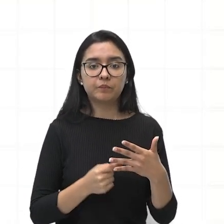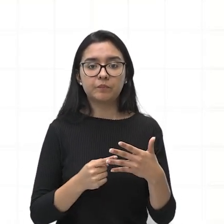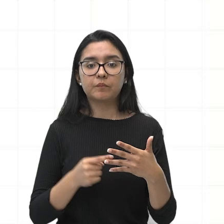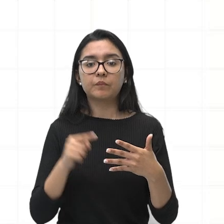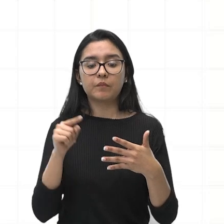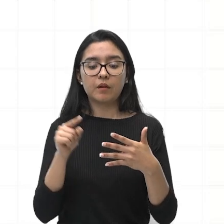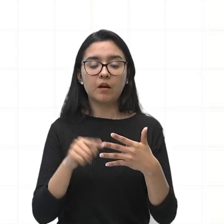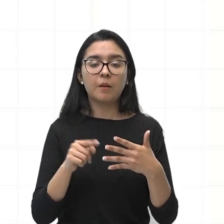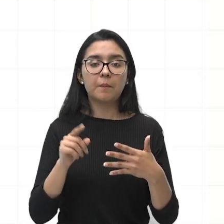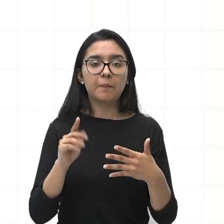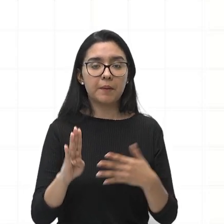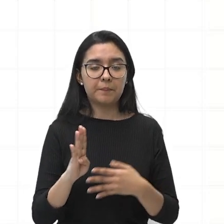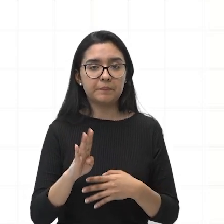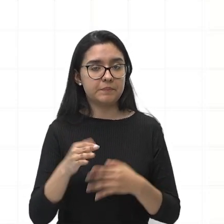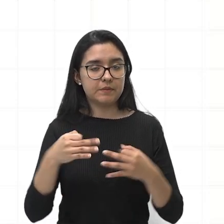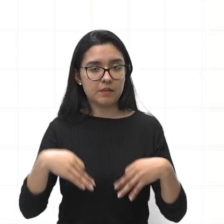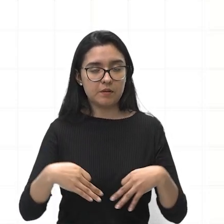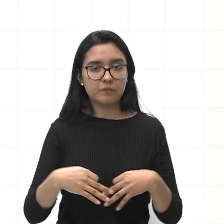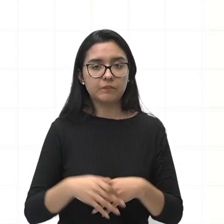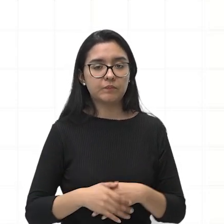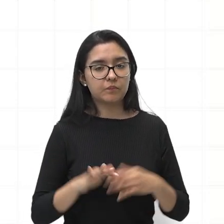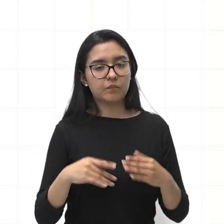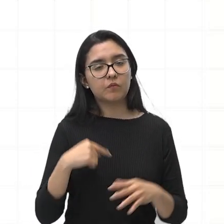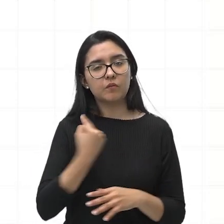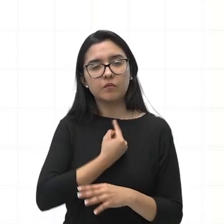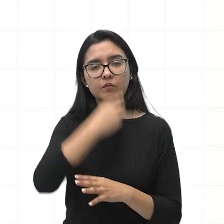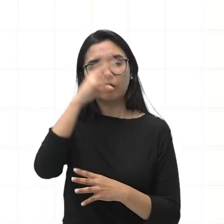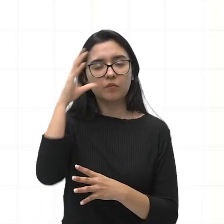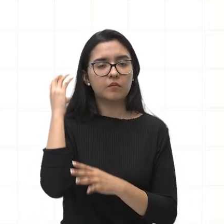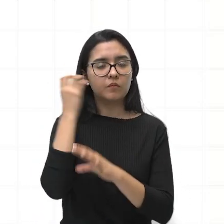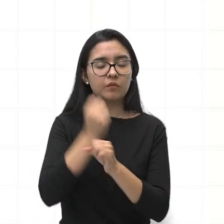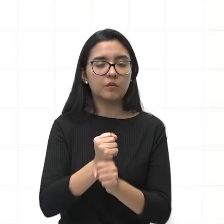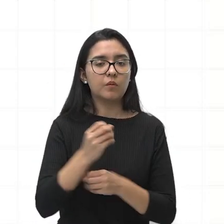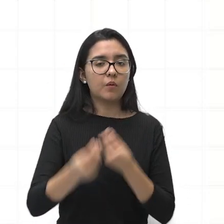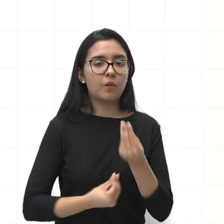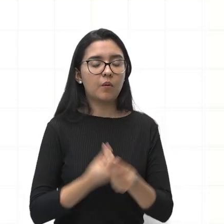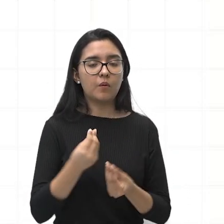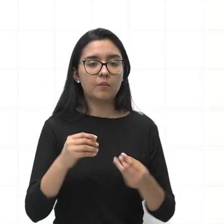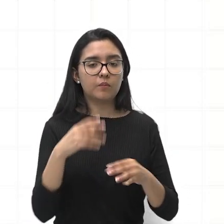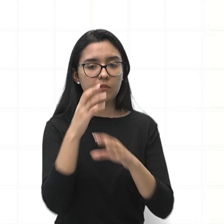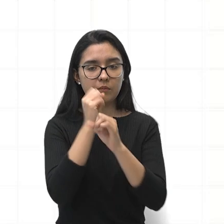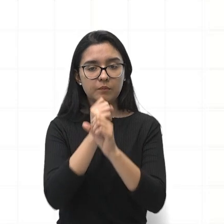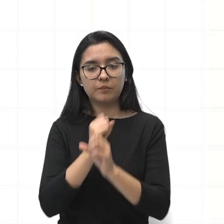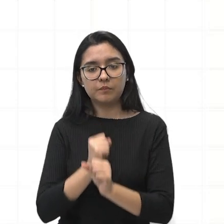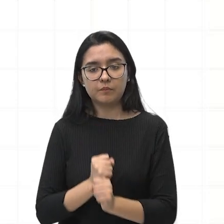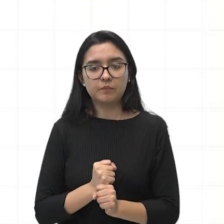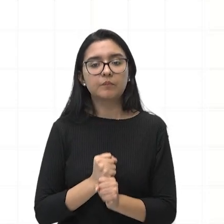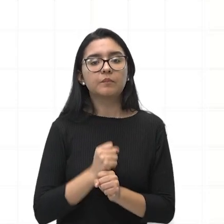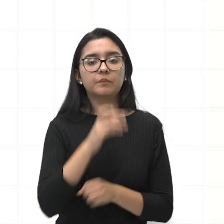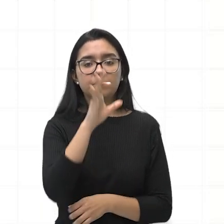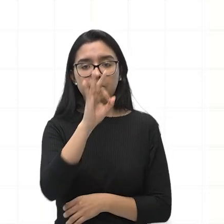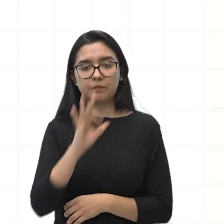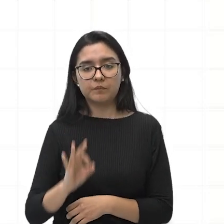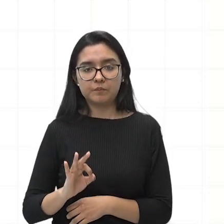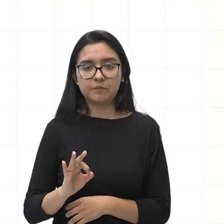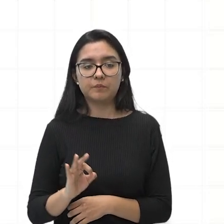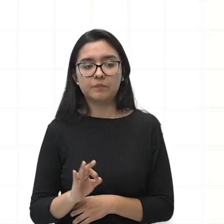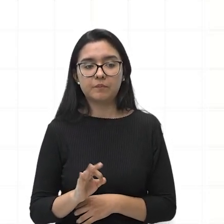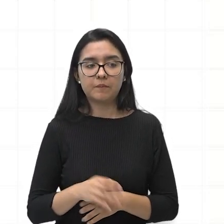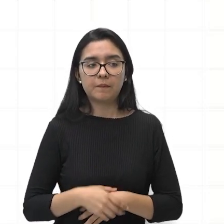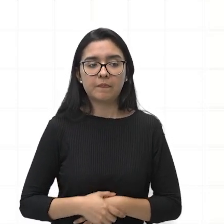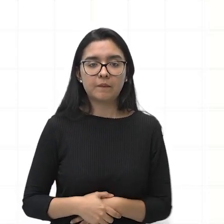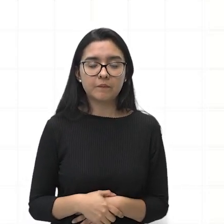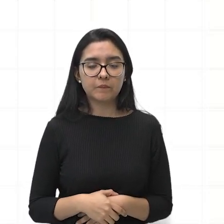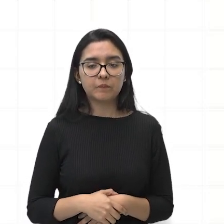Alternativa B. Então, só relembrando aí, como é que nós fazemos para calcular a taxa percentual? Anotem aí direitinho. Taxa